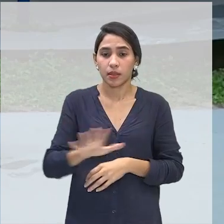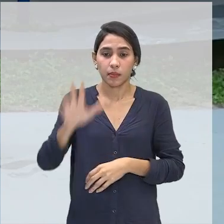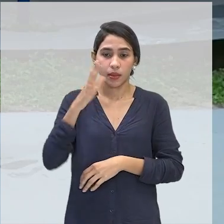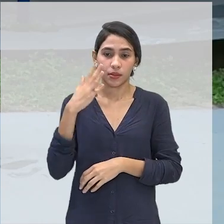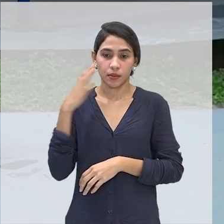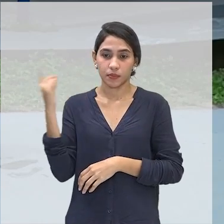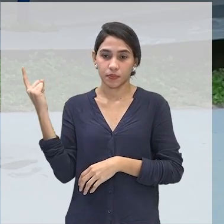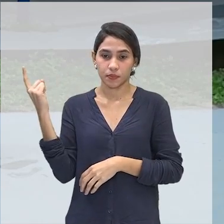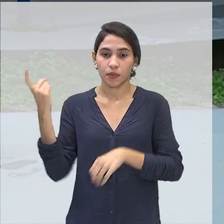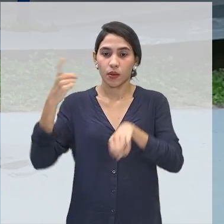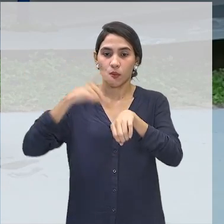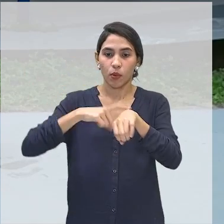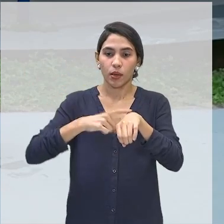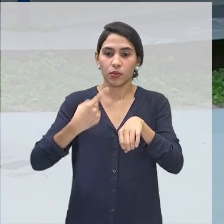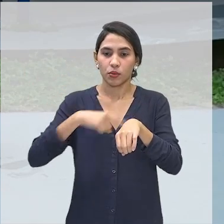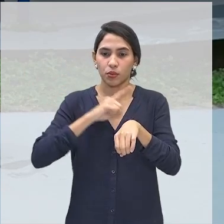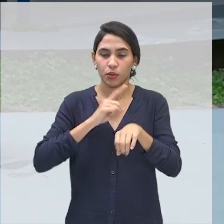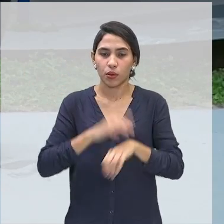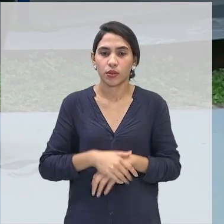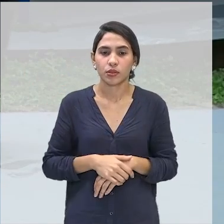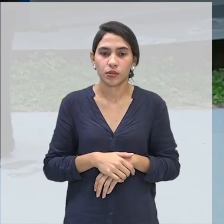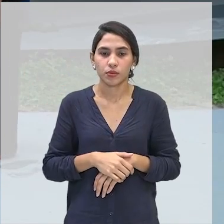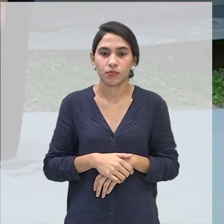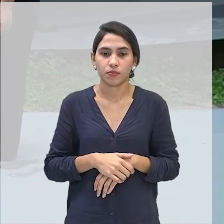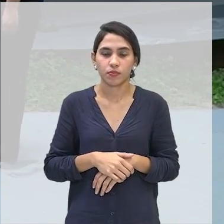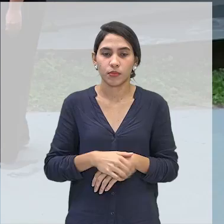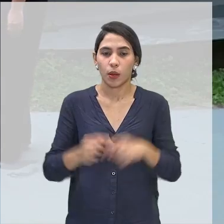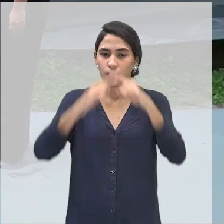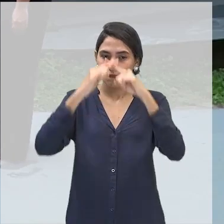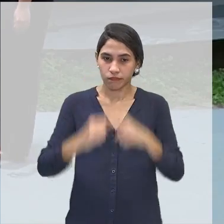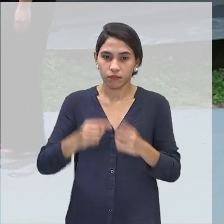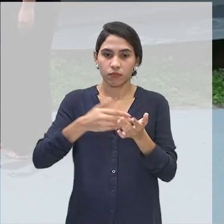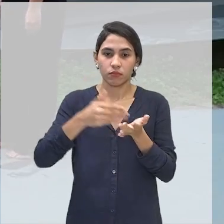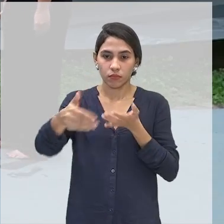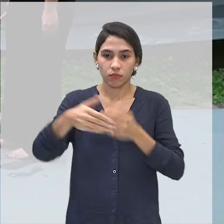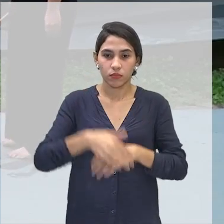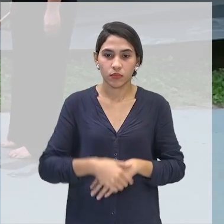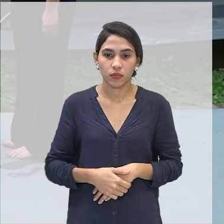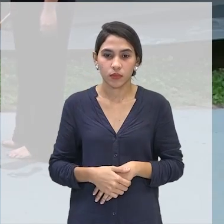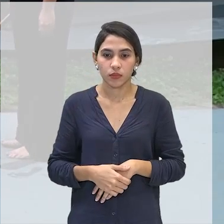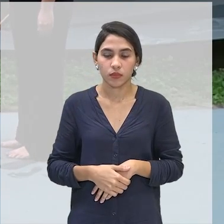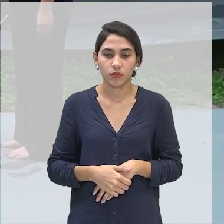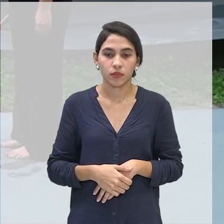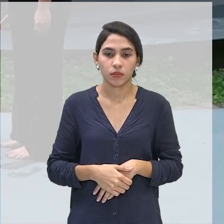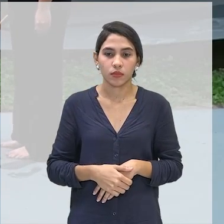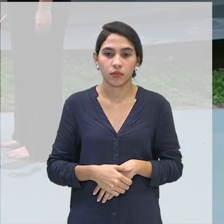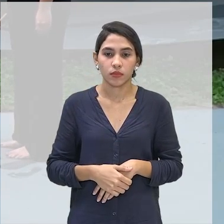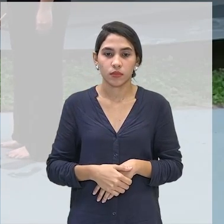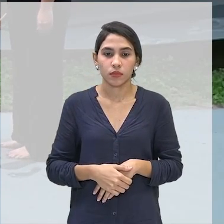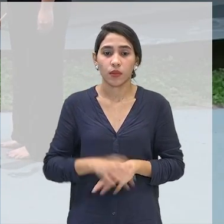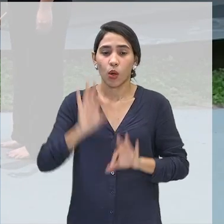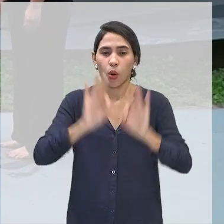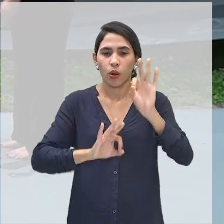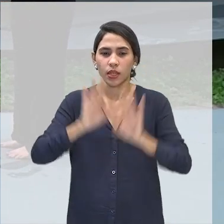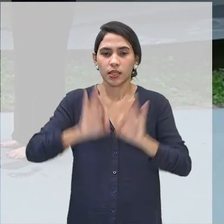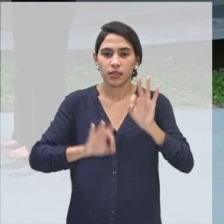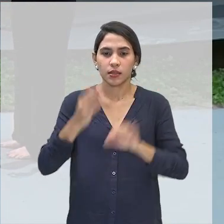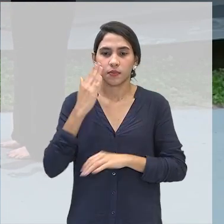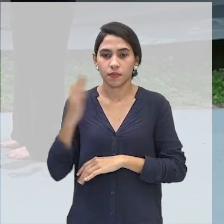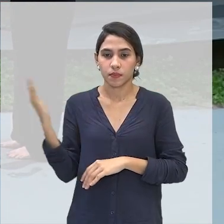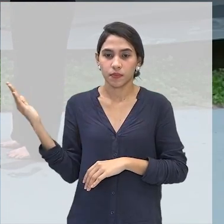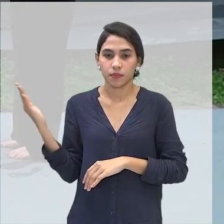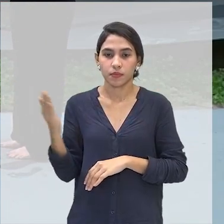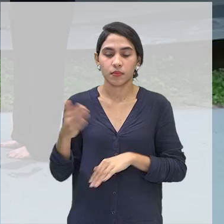o momento onde nós estamos simulando um combate, certo? É justamente dessa forma.